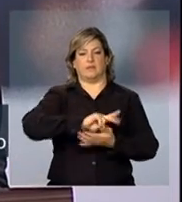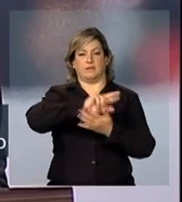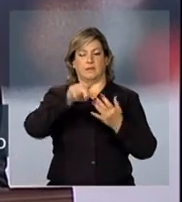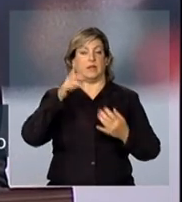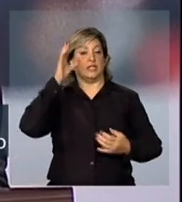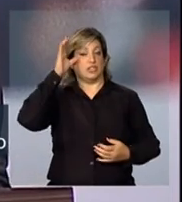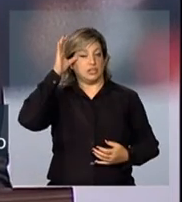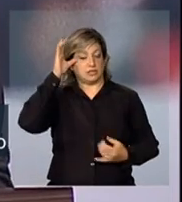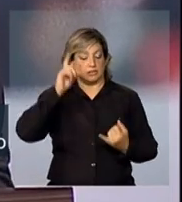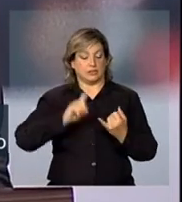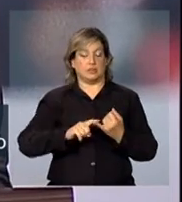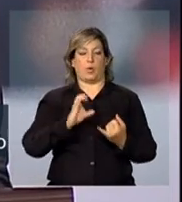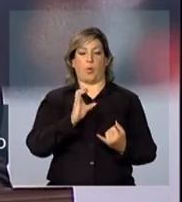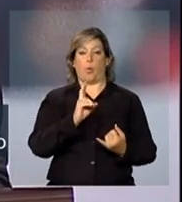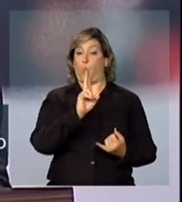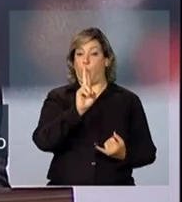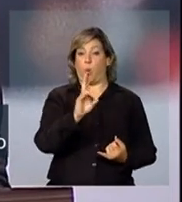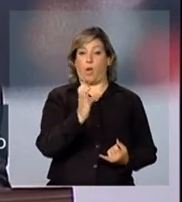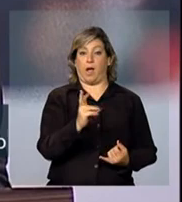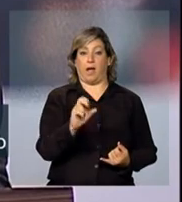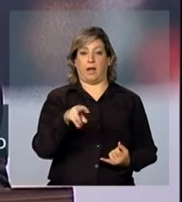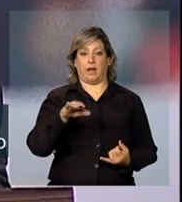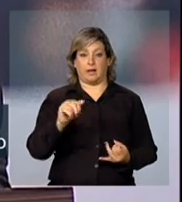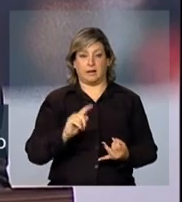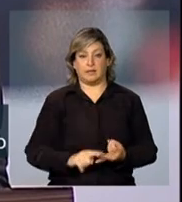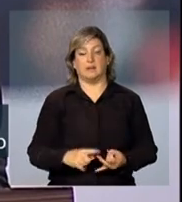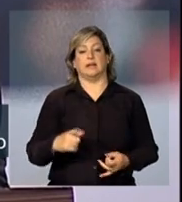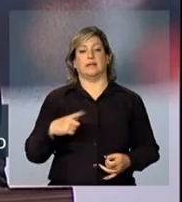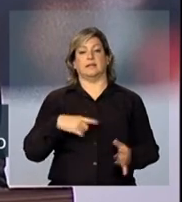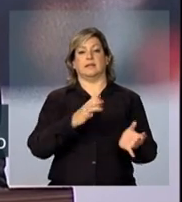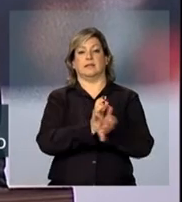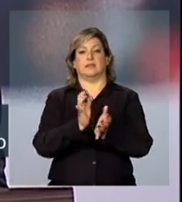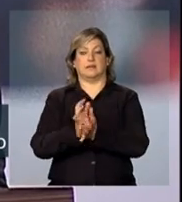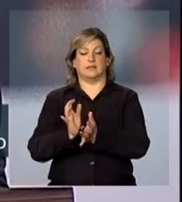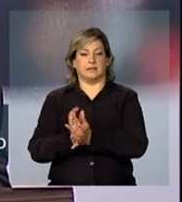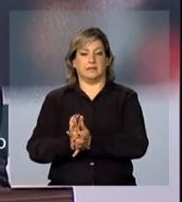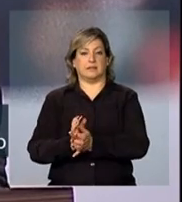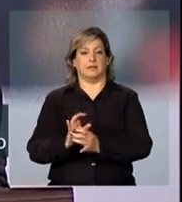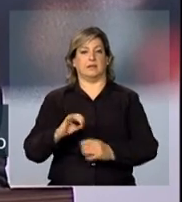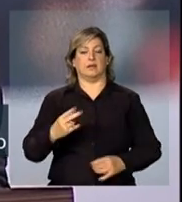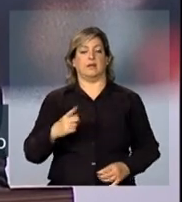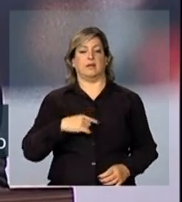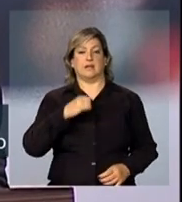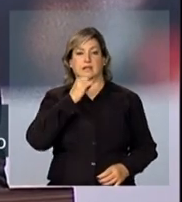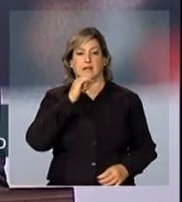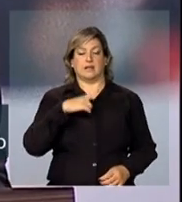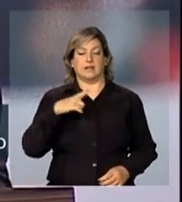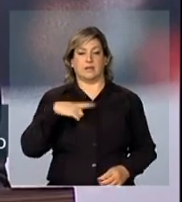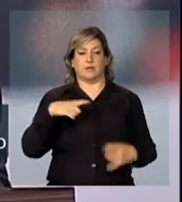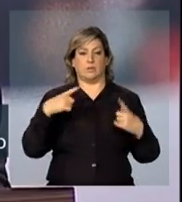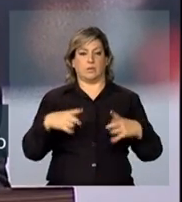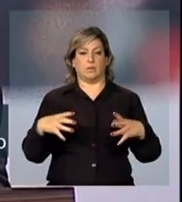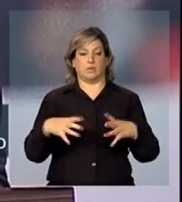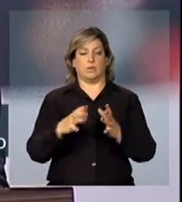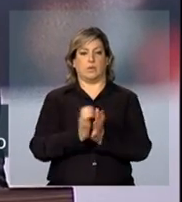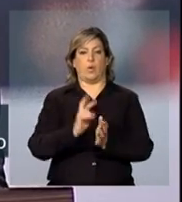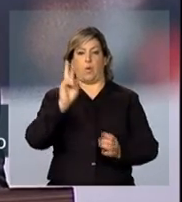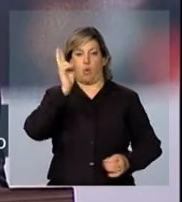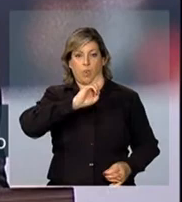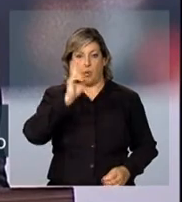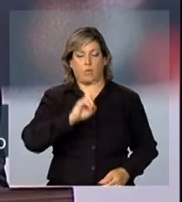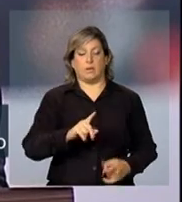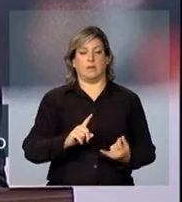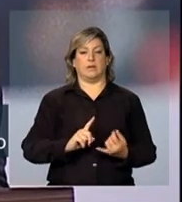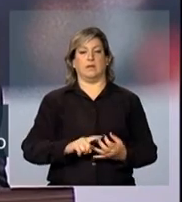caso de China e Ucrânia quer seja centros por modalidades ou compartilhados com o movimento Olímpico como é o caso de